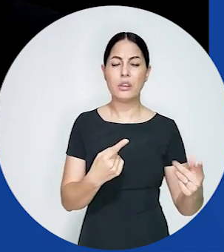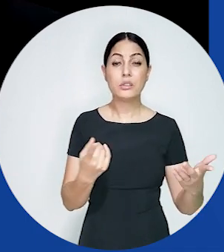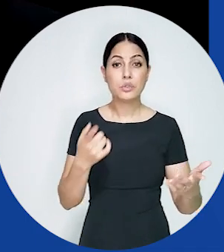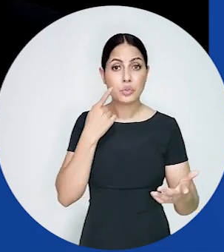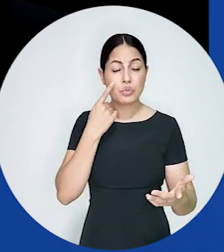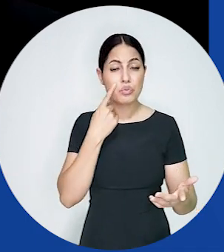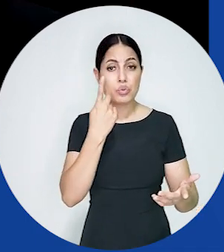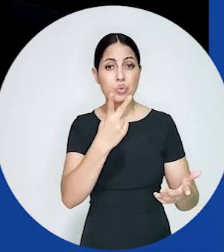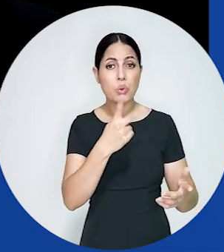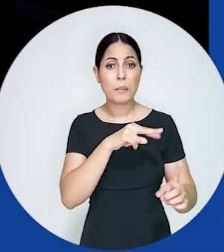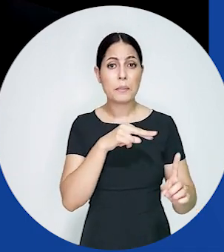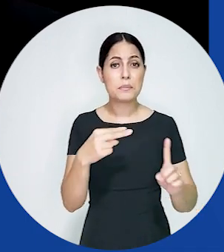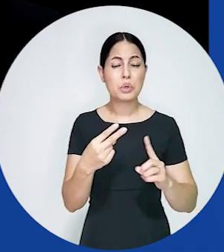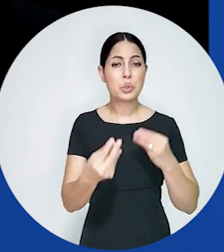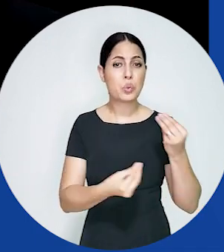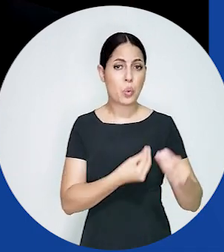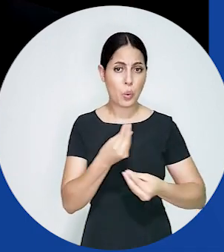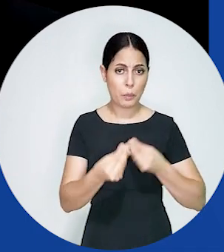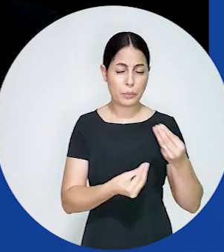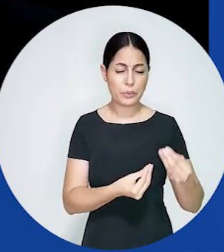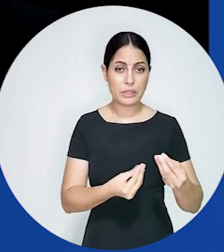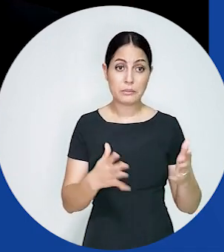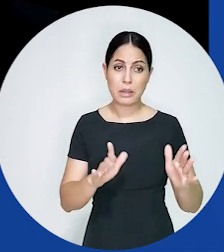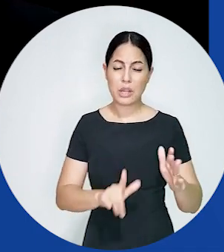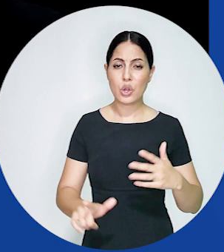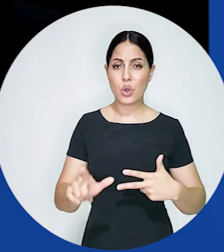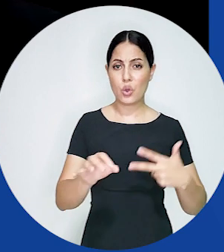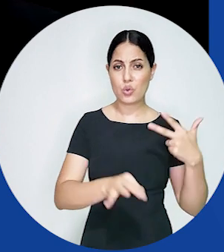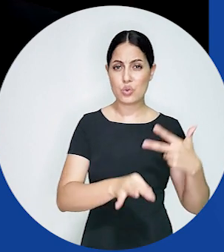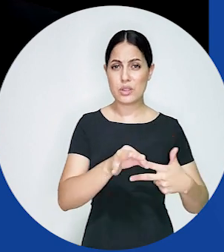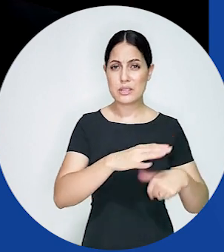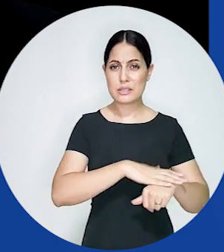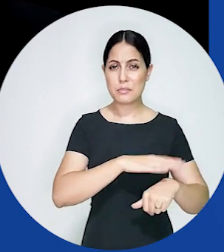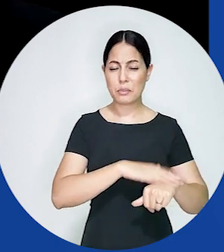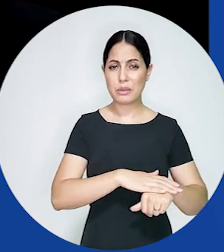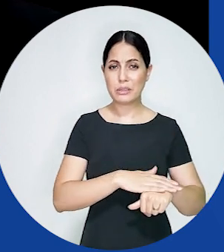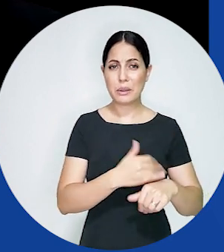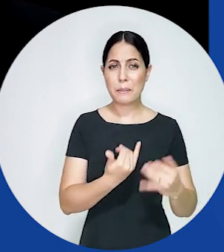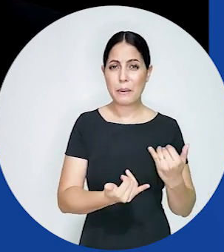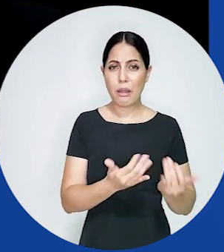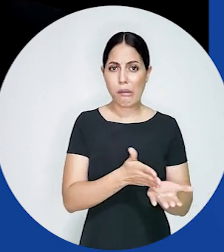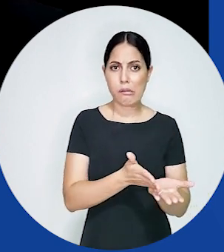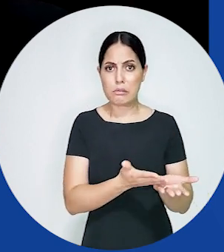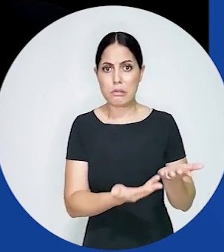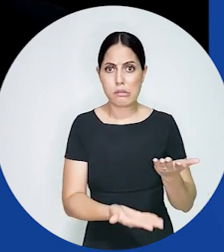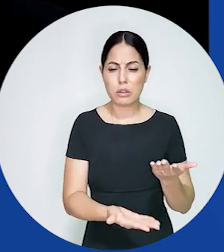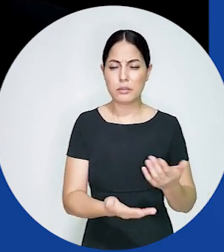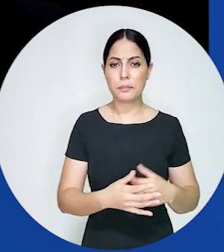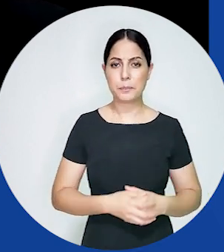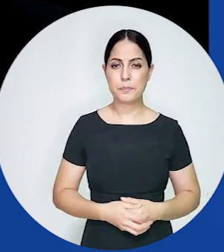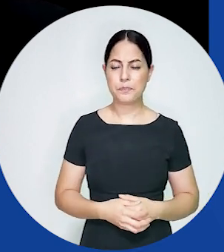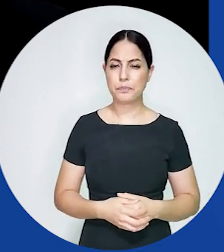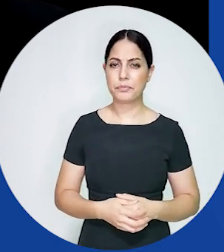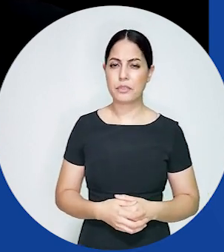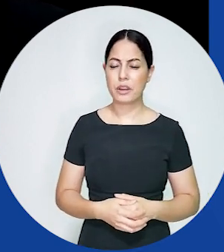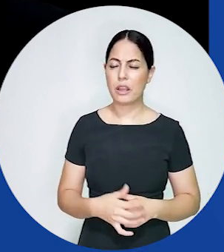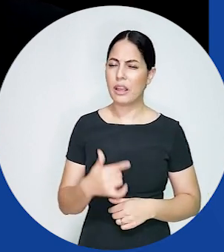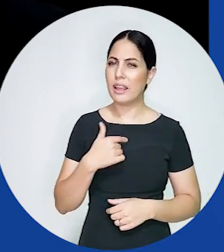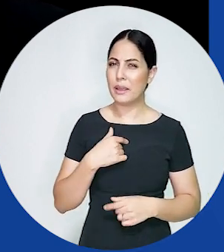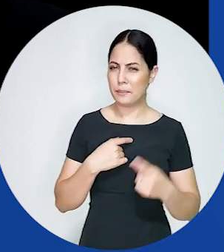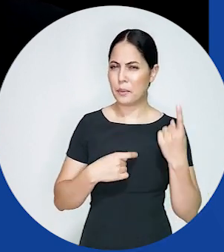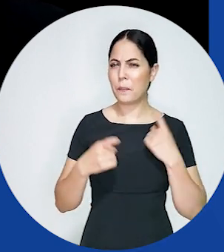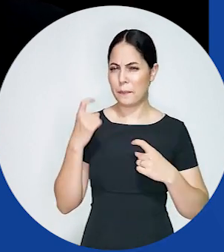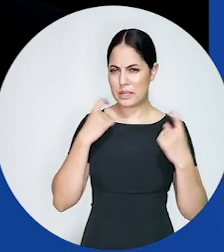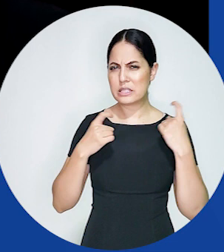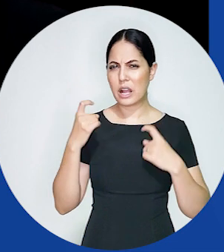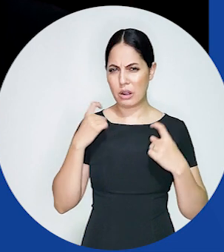claro, por erros e acertos que são passíveis de ocorrerem, mas nesse momento tão na berlinda.